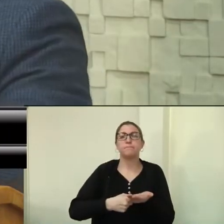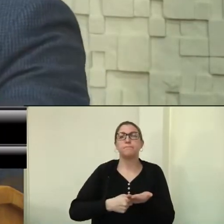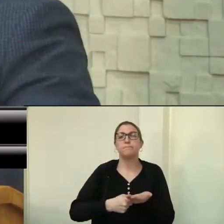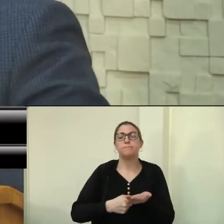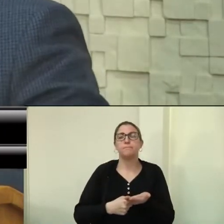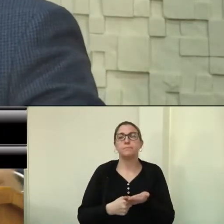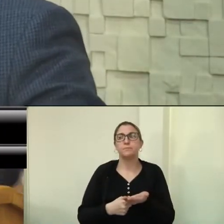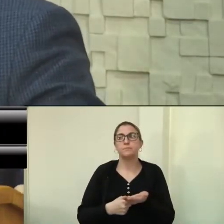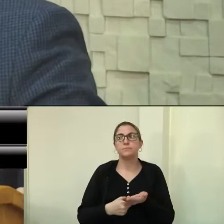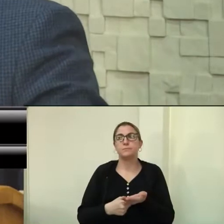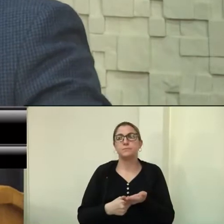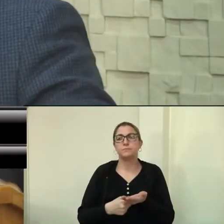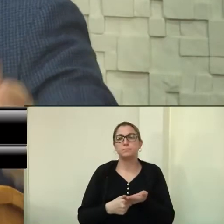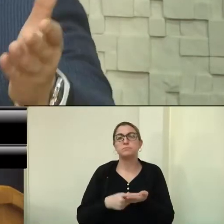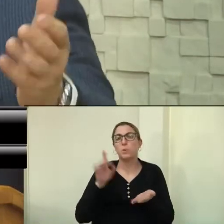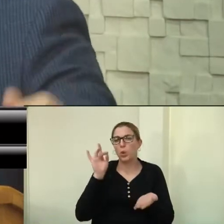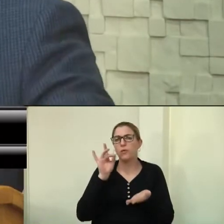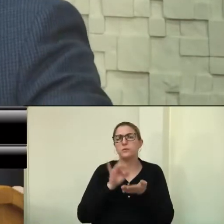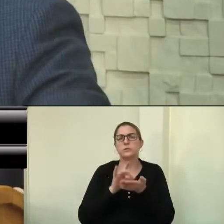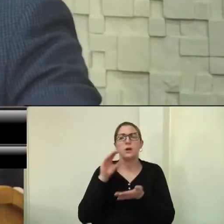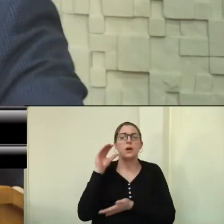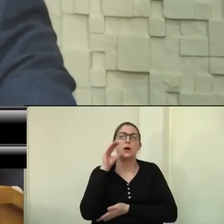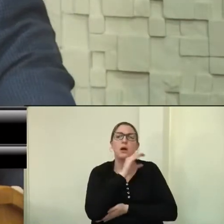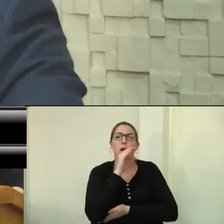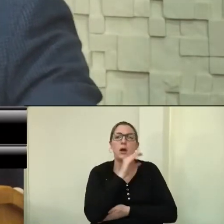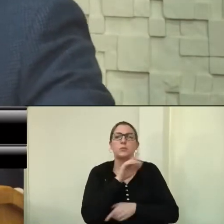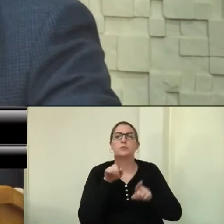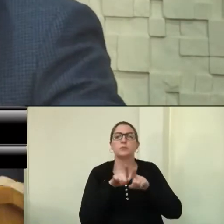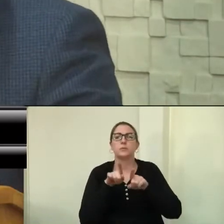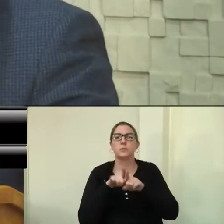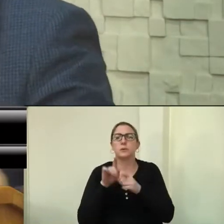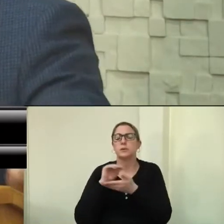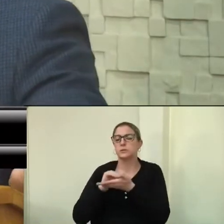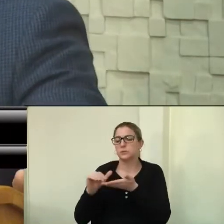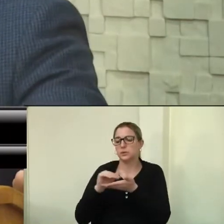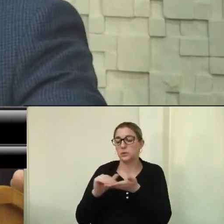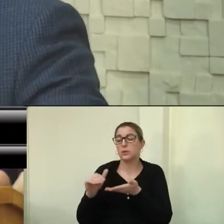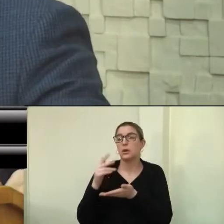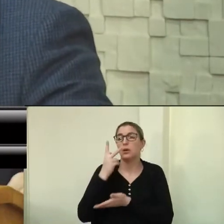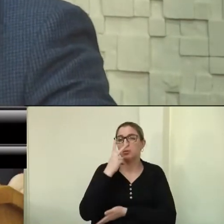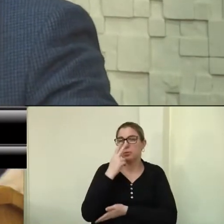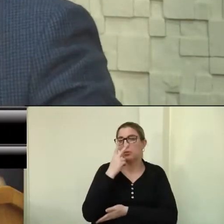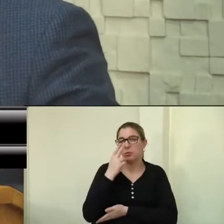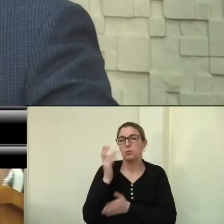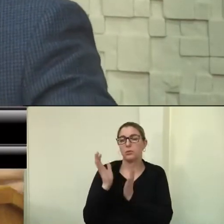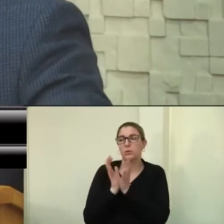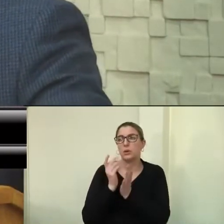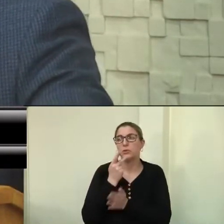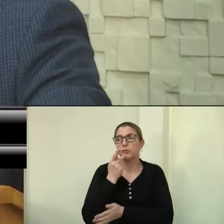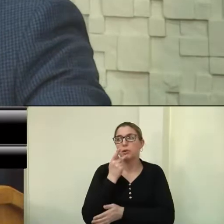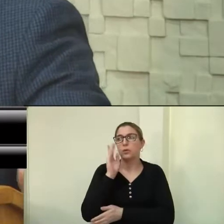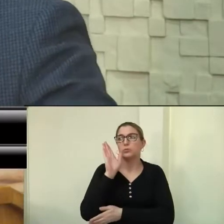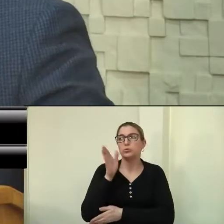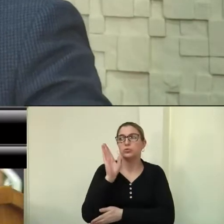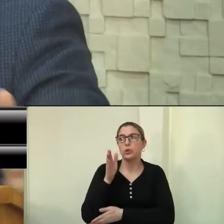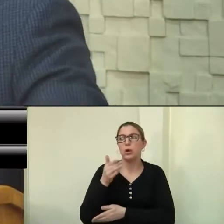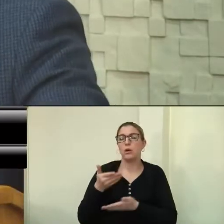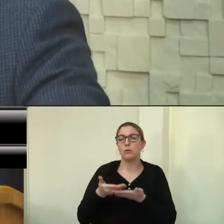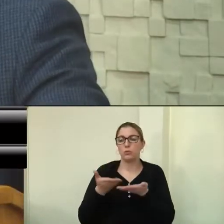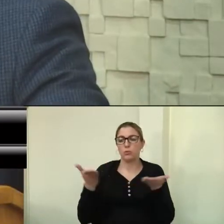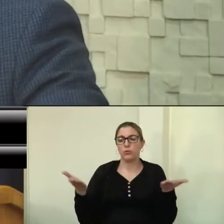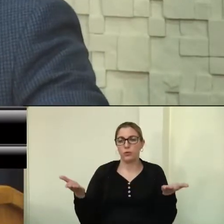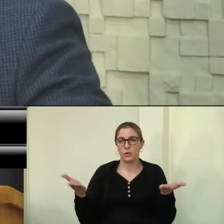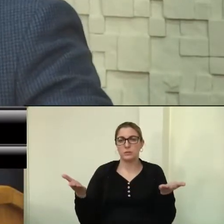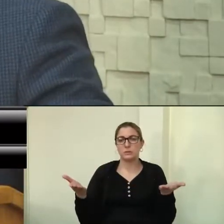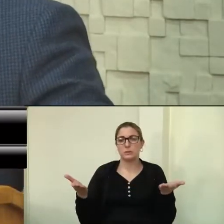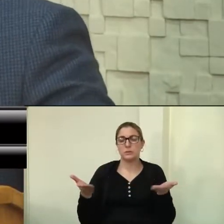pudesse ser implementado o mais breve possível. Inclusive o secretário, como o colega vereador bem referiu, ele já disponibilizou uma sala que, após a